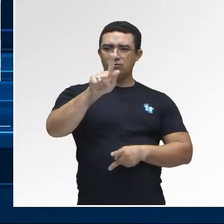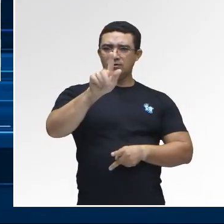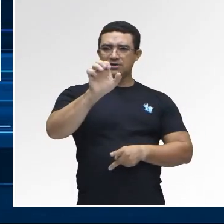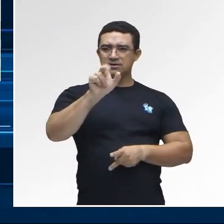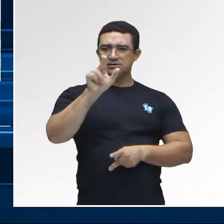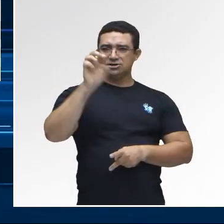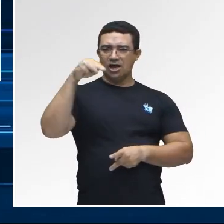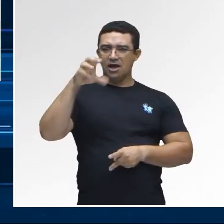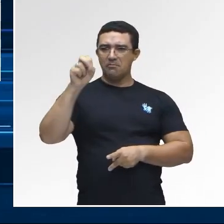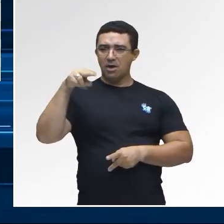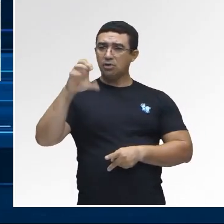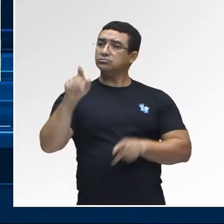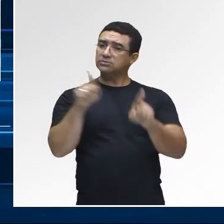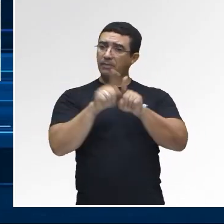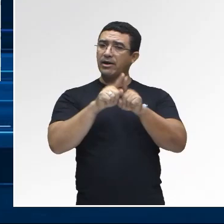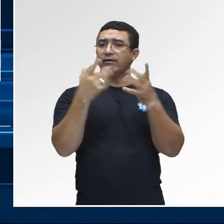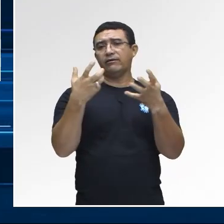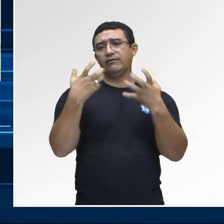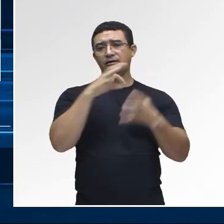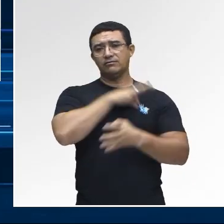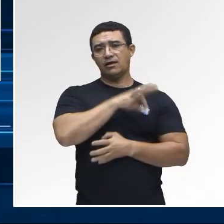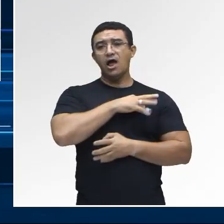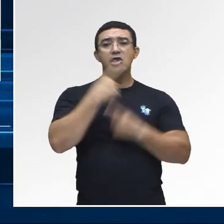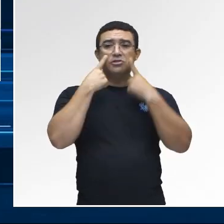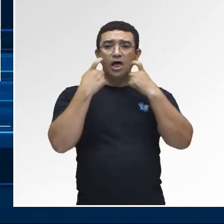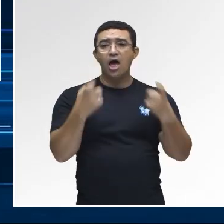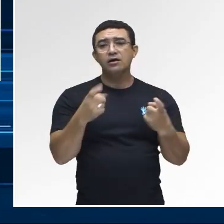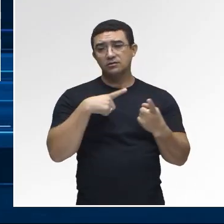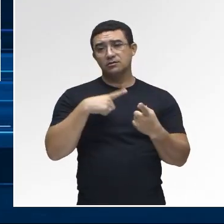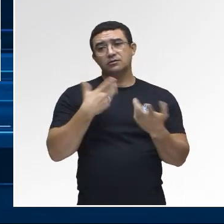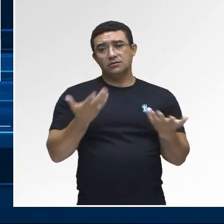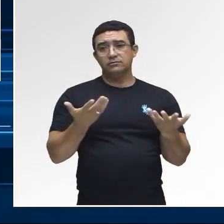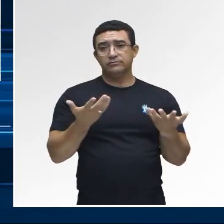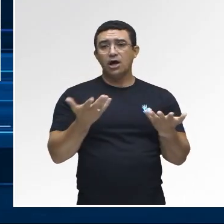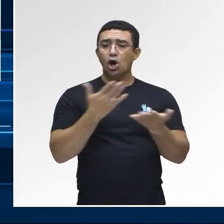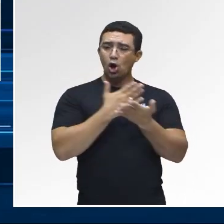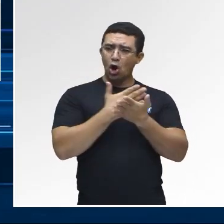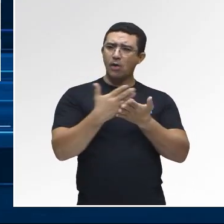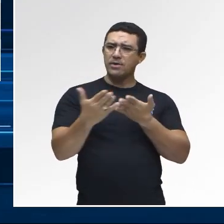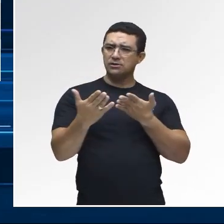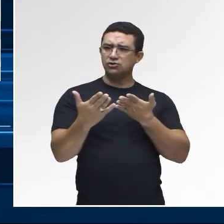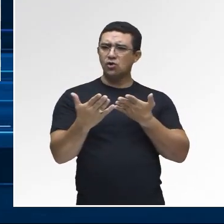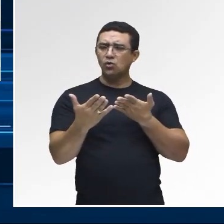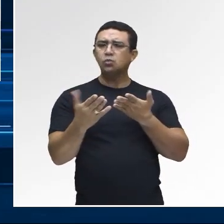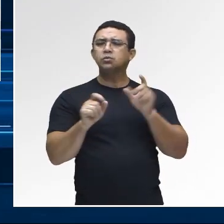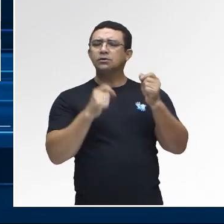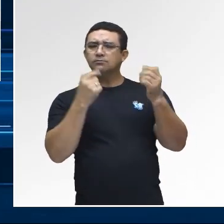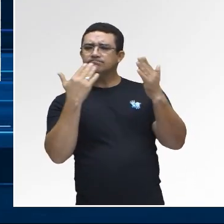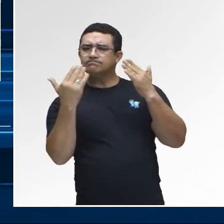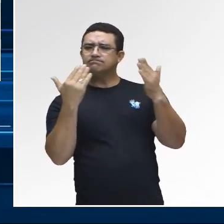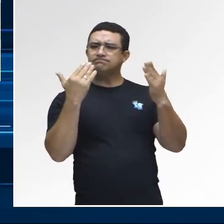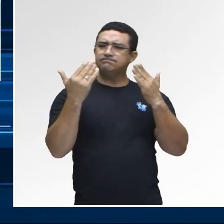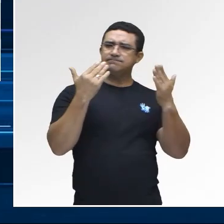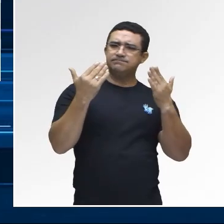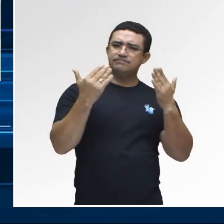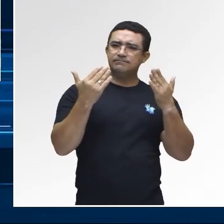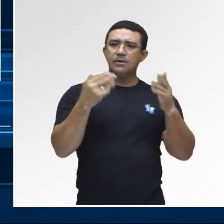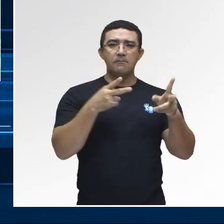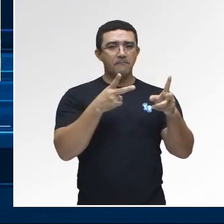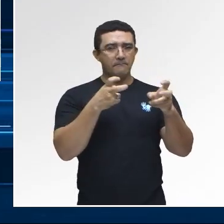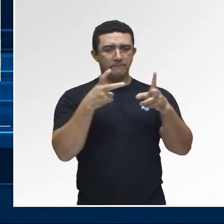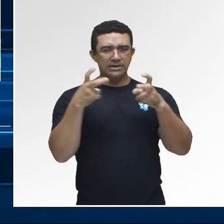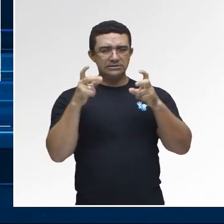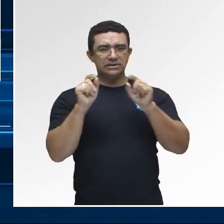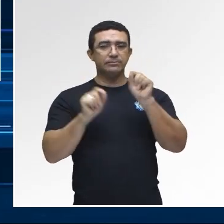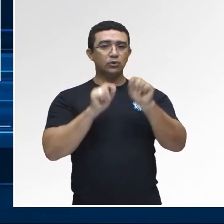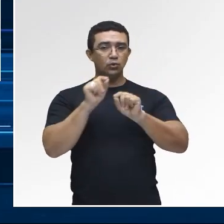voltar vivo dessa. Porque aí vai ter o salário, né? Então começou aí essas observações. Como vocês podem ver, eles